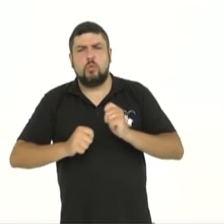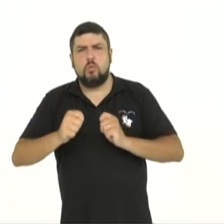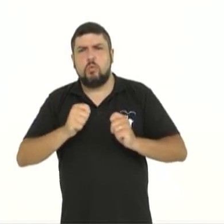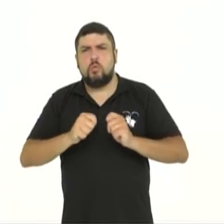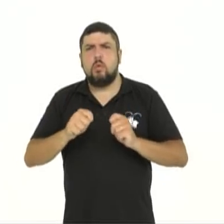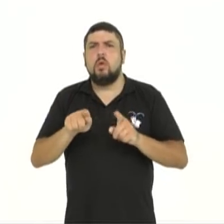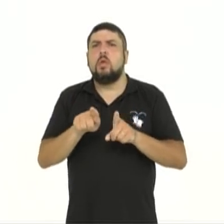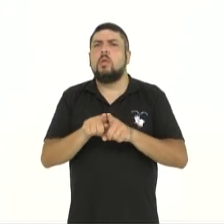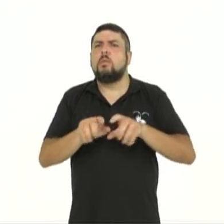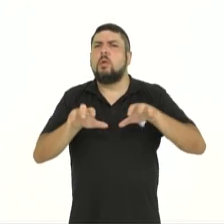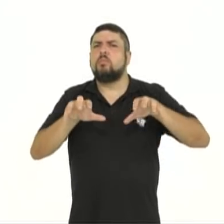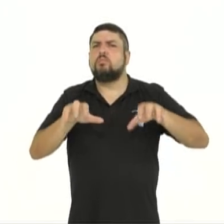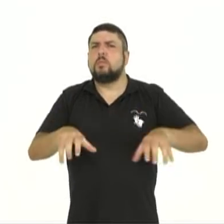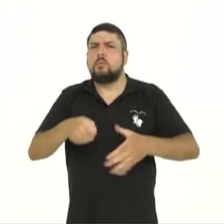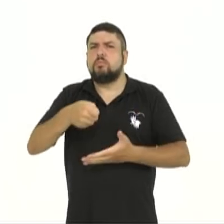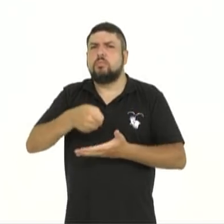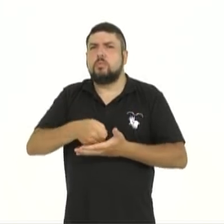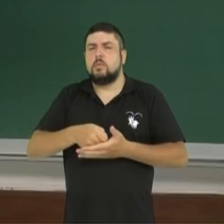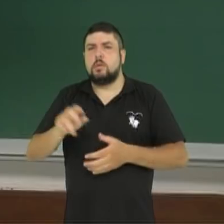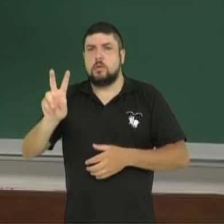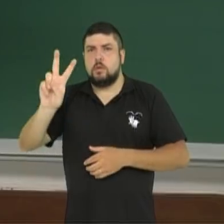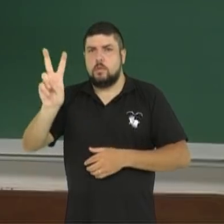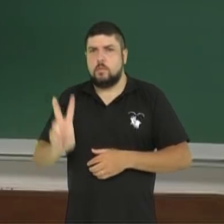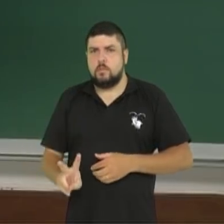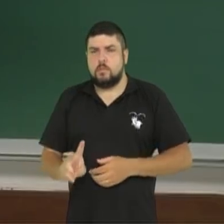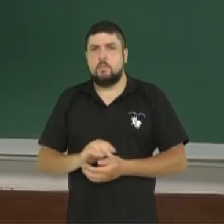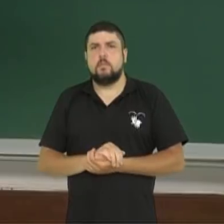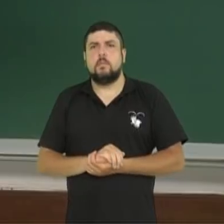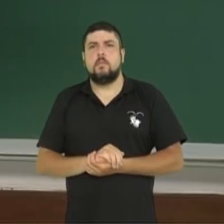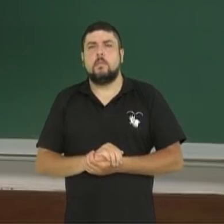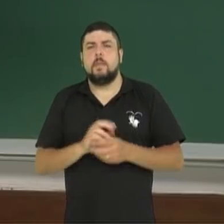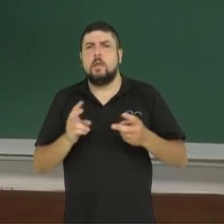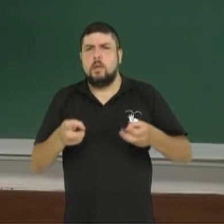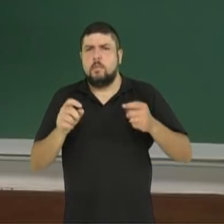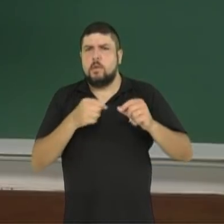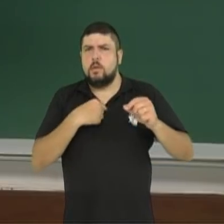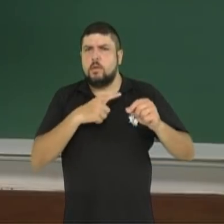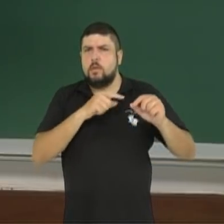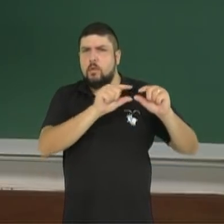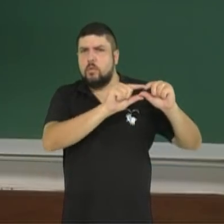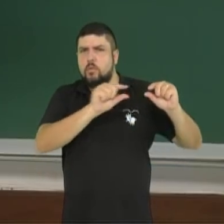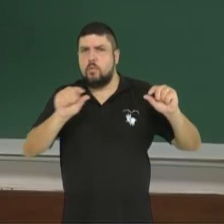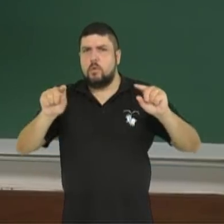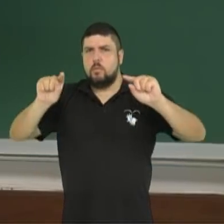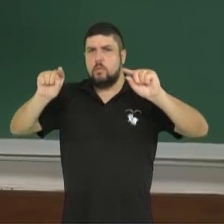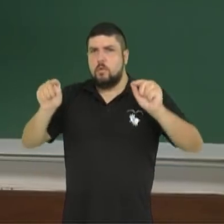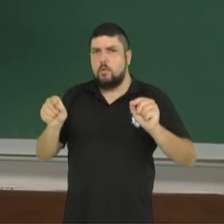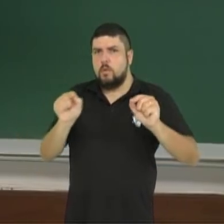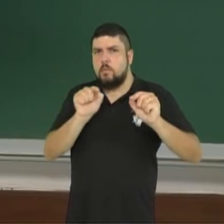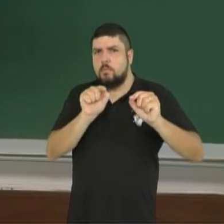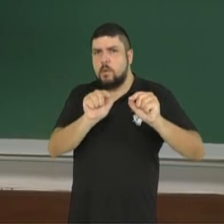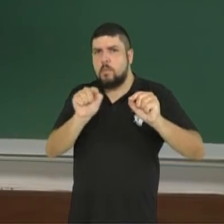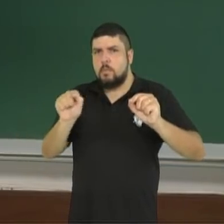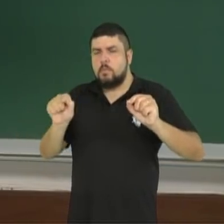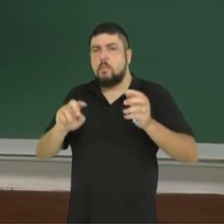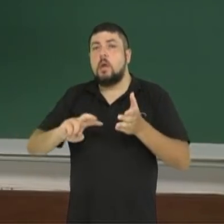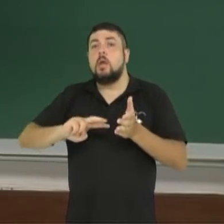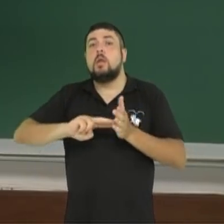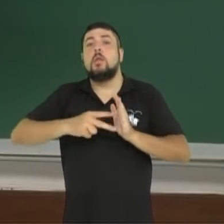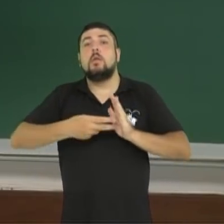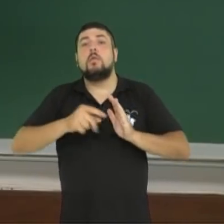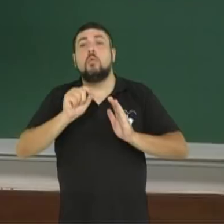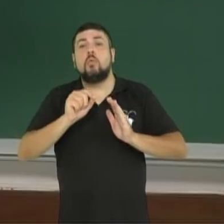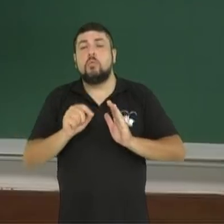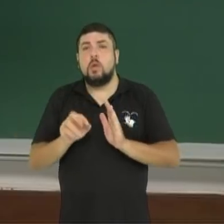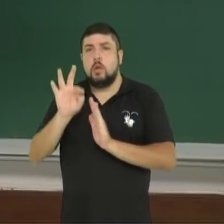Venezuela. Observem que aqui tem o uso do parênteses, dentro dos parênteses reticências, isso indica que um